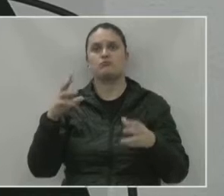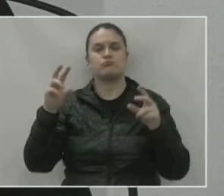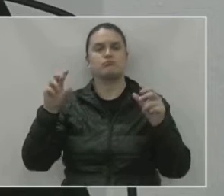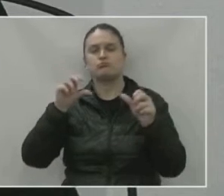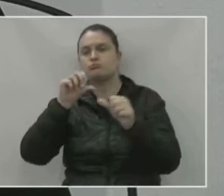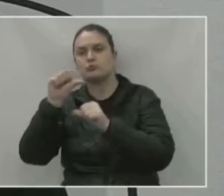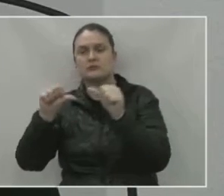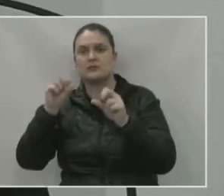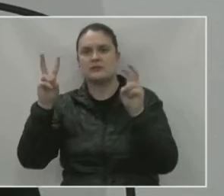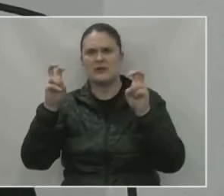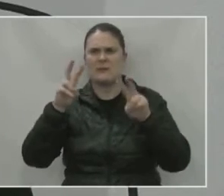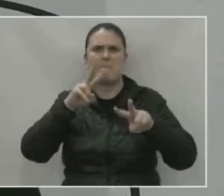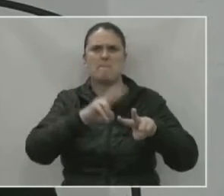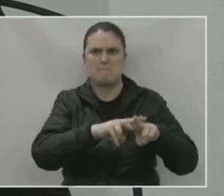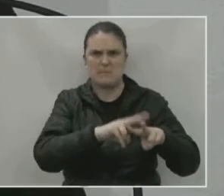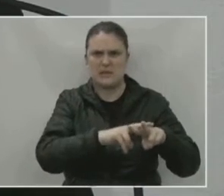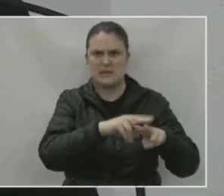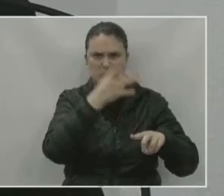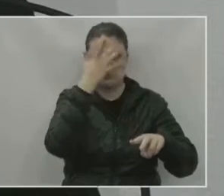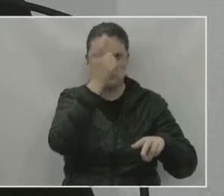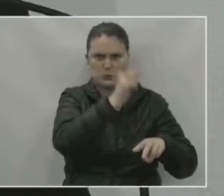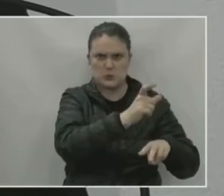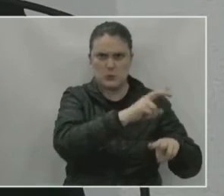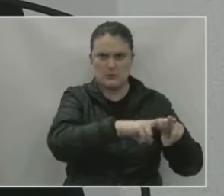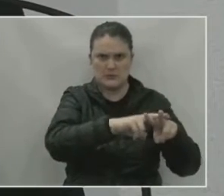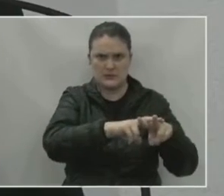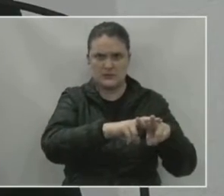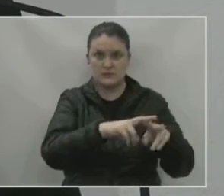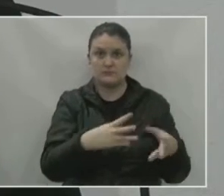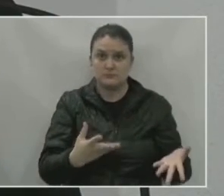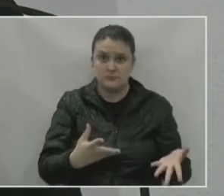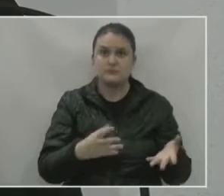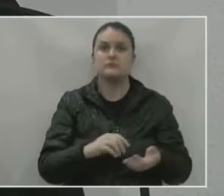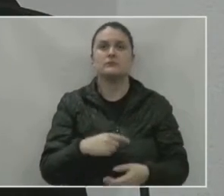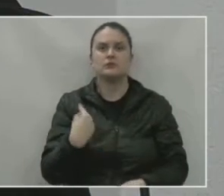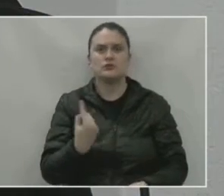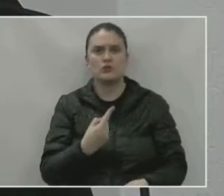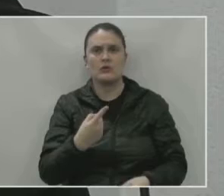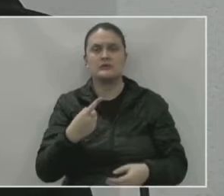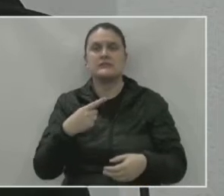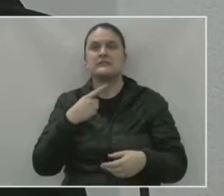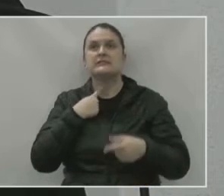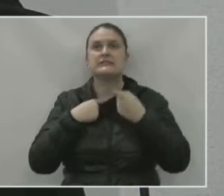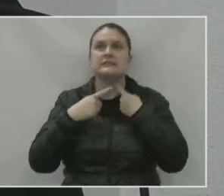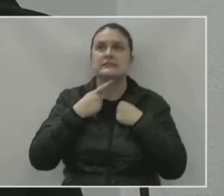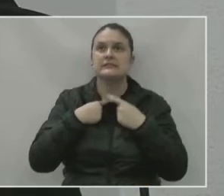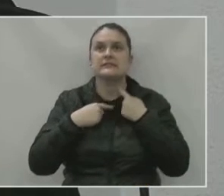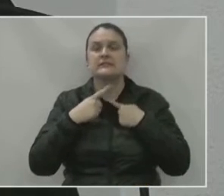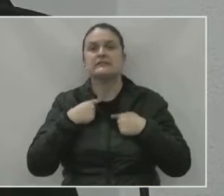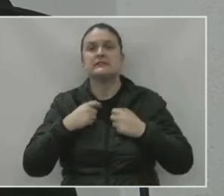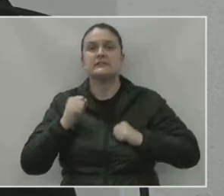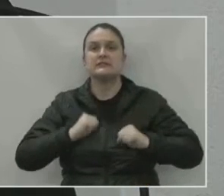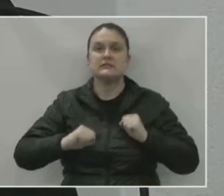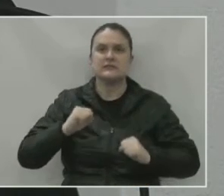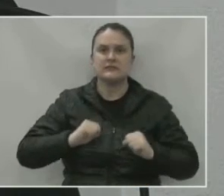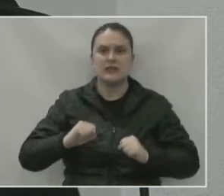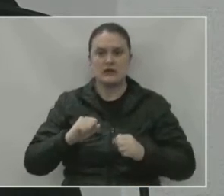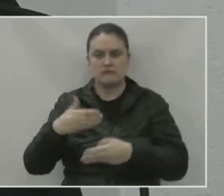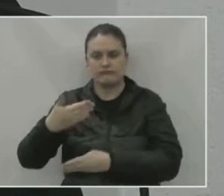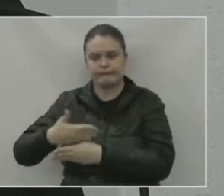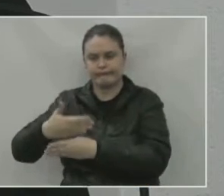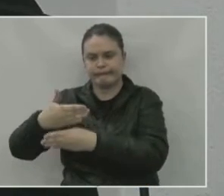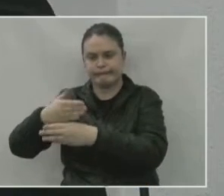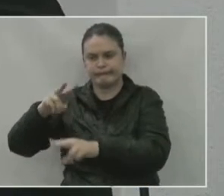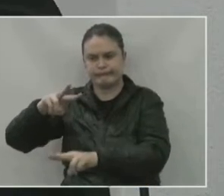de assunto, sobre presos. Nós tivemos aqui uma expectativa de trazermos um presídio